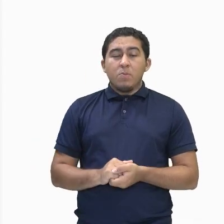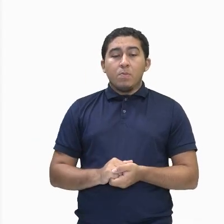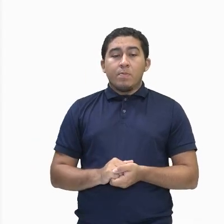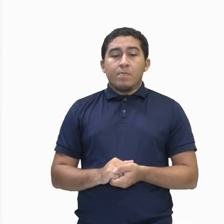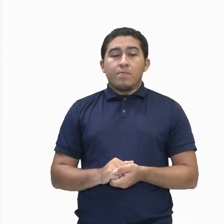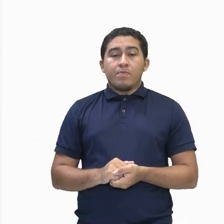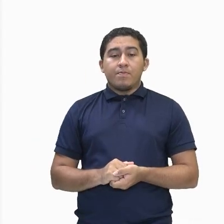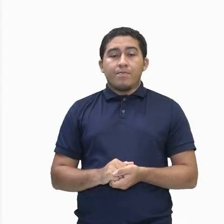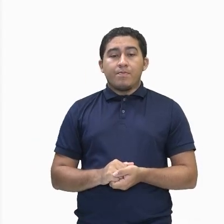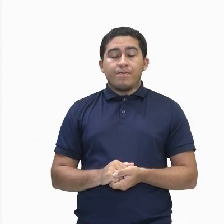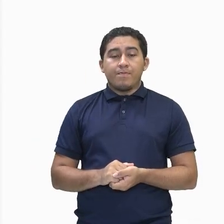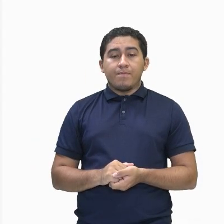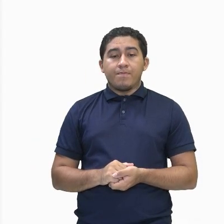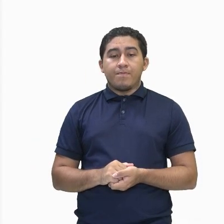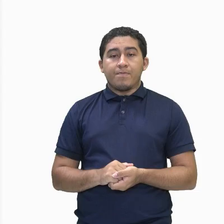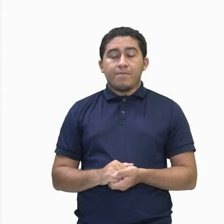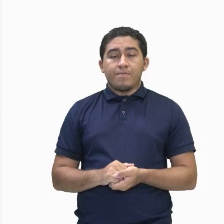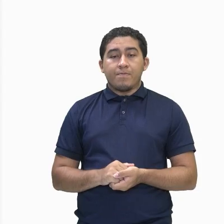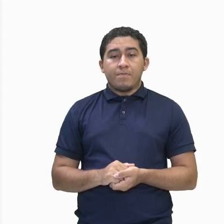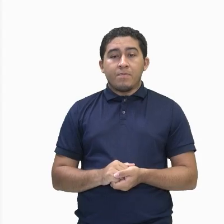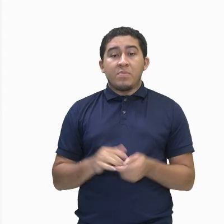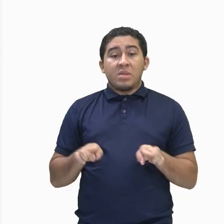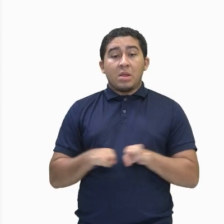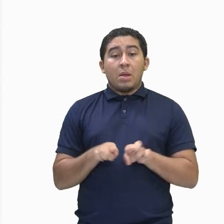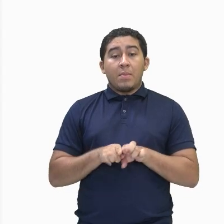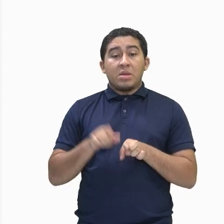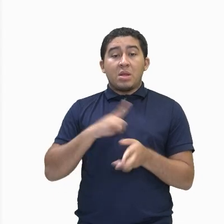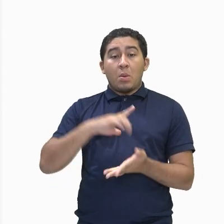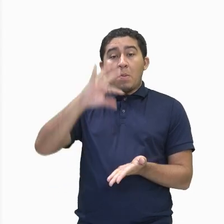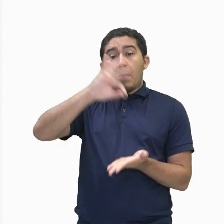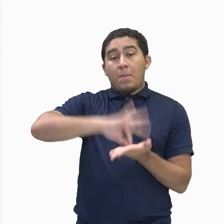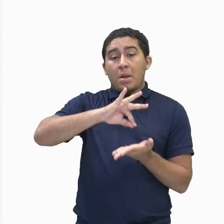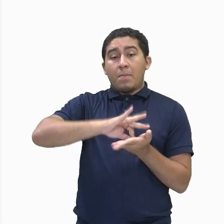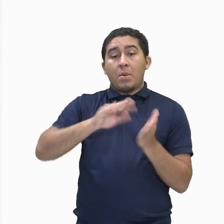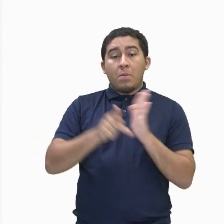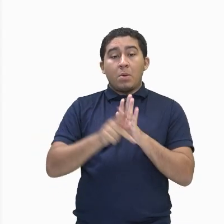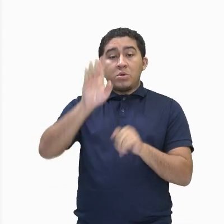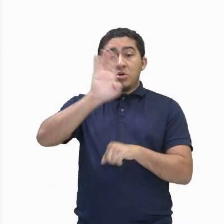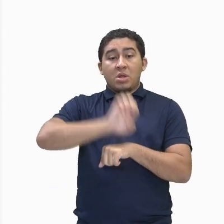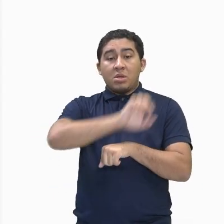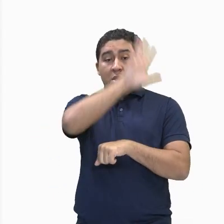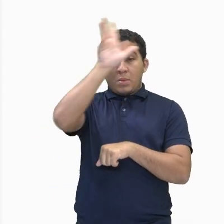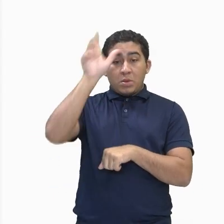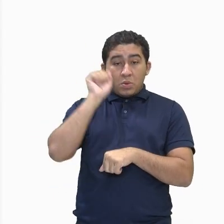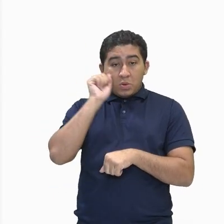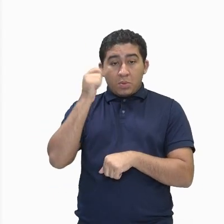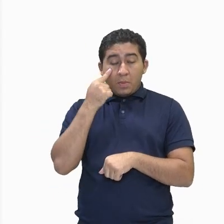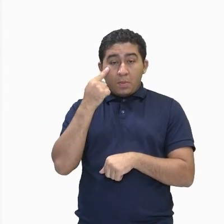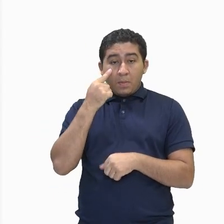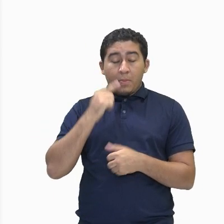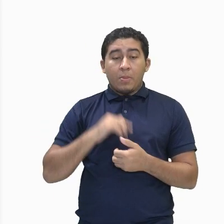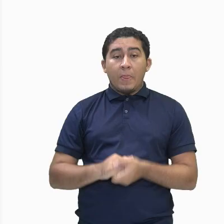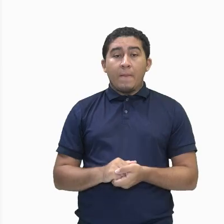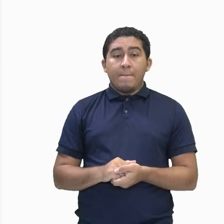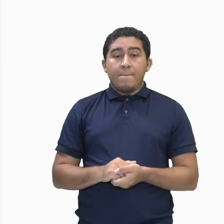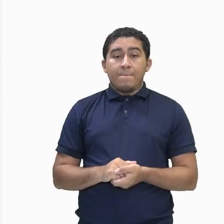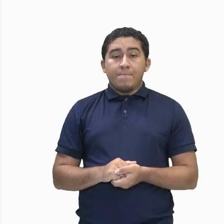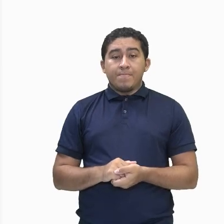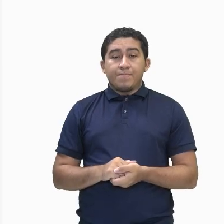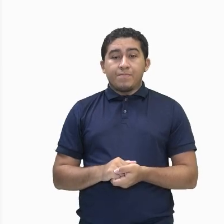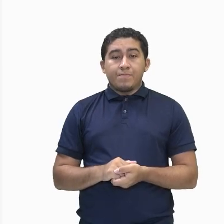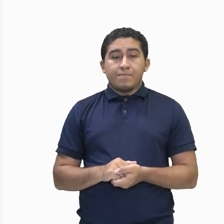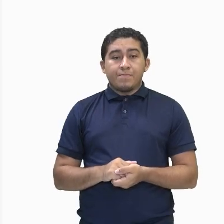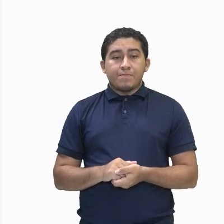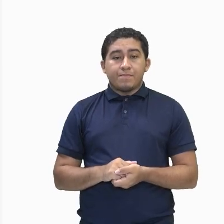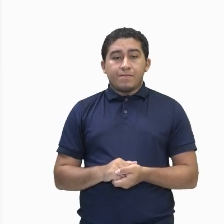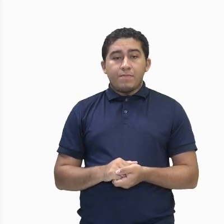nós temos um mapinha do fuso horário no Amazonas. E aí a gente percebe, olha, agora para vocês em destaque,